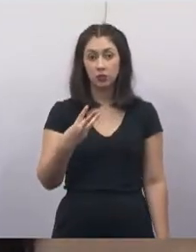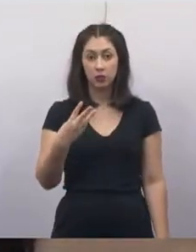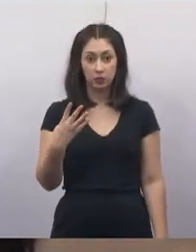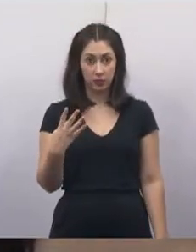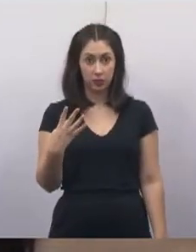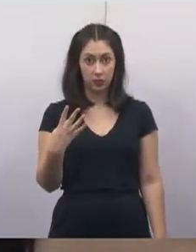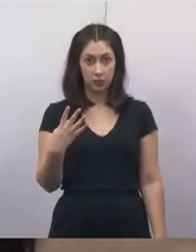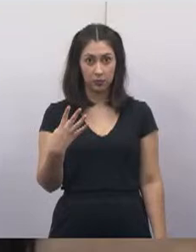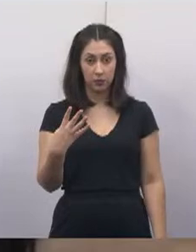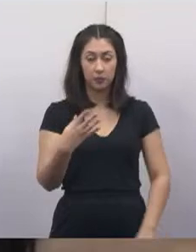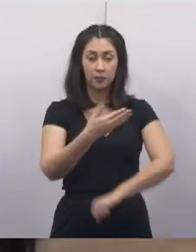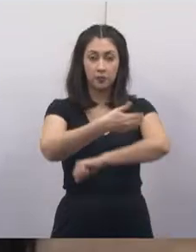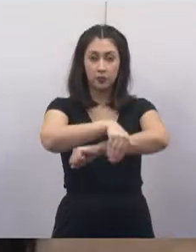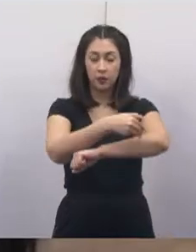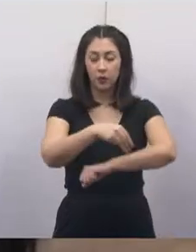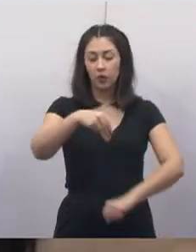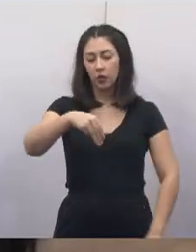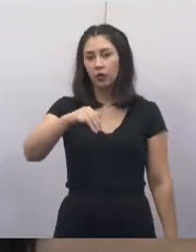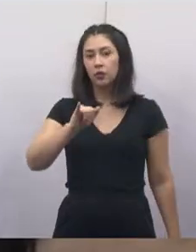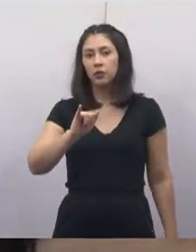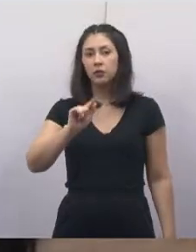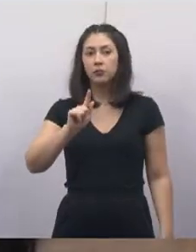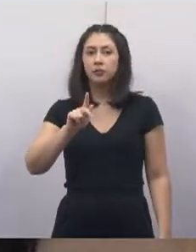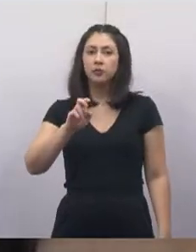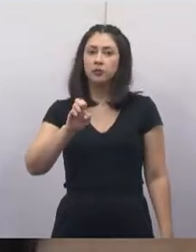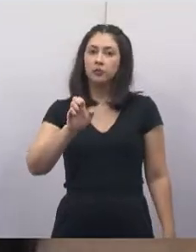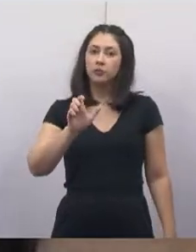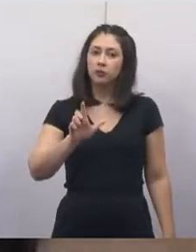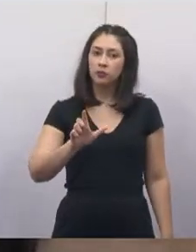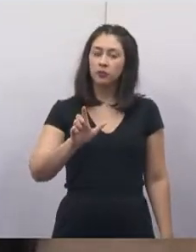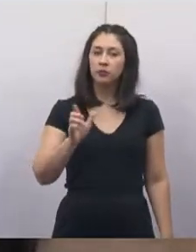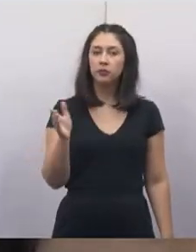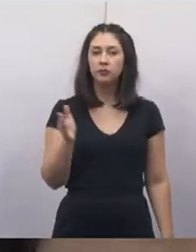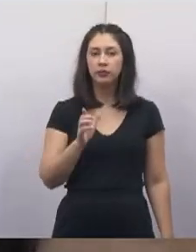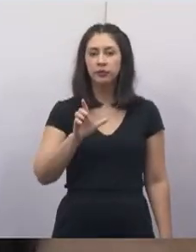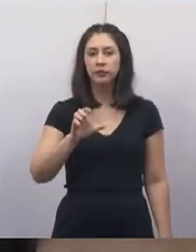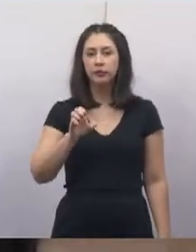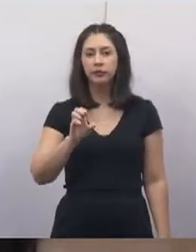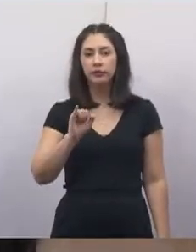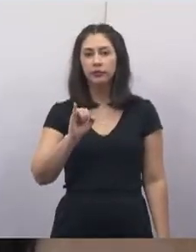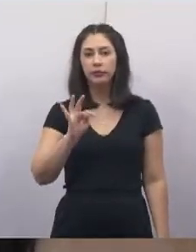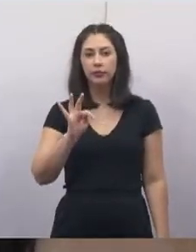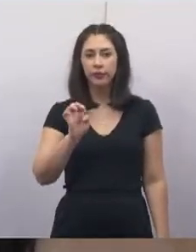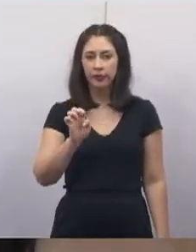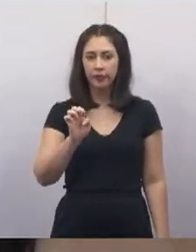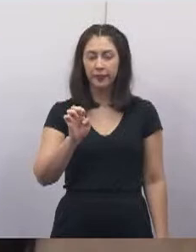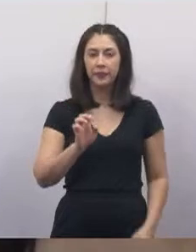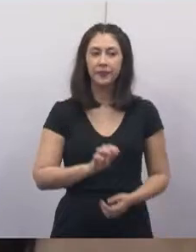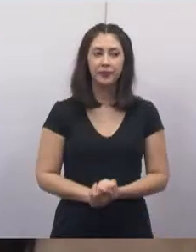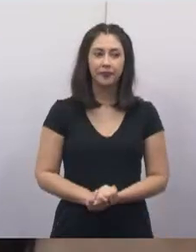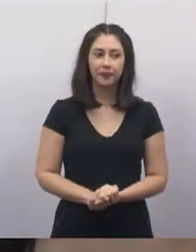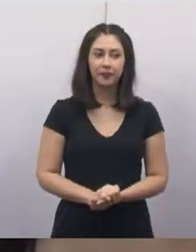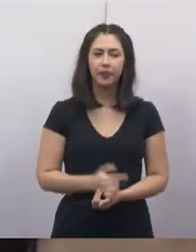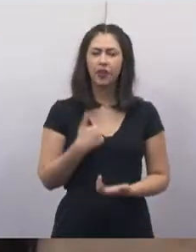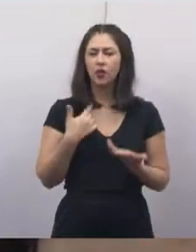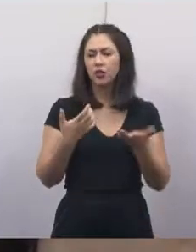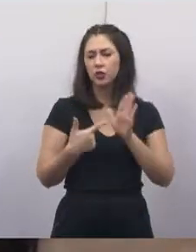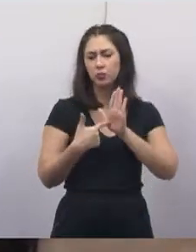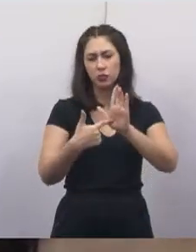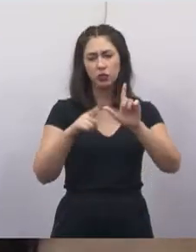234, na rua Miguel Leite Amparo, centro. Eu quero mostrar essa foto